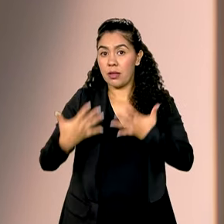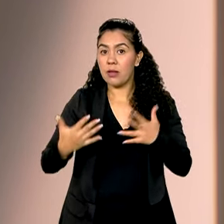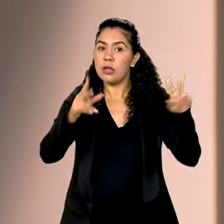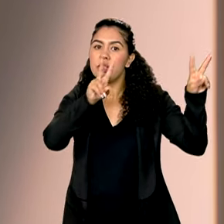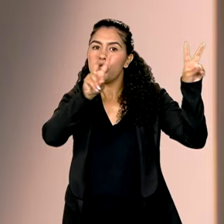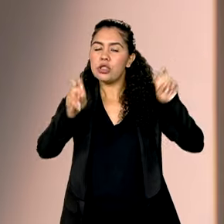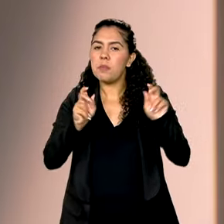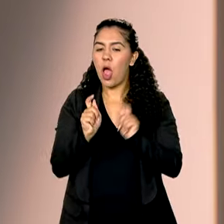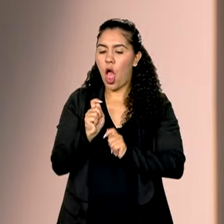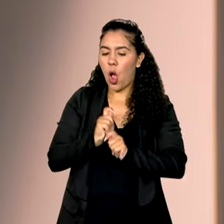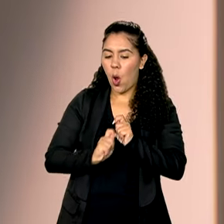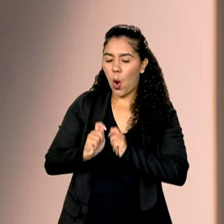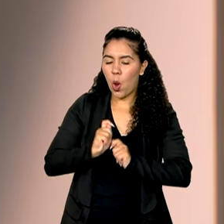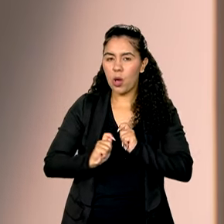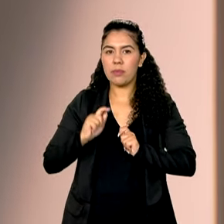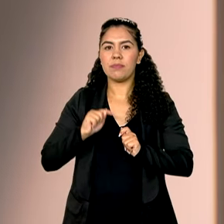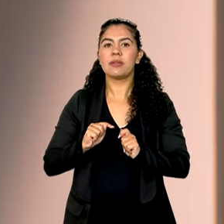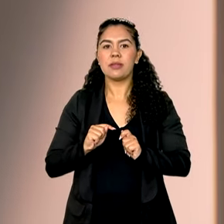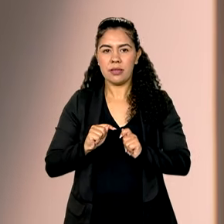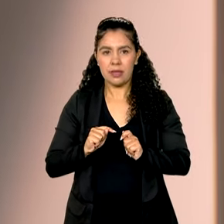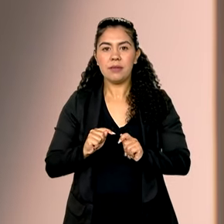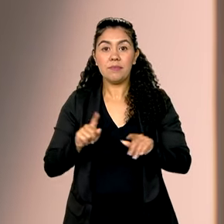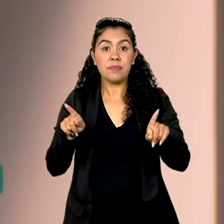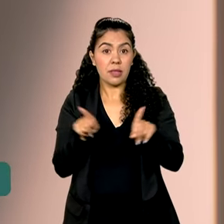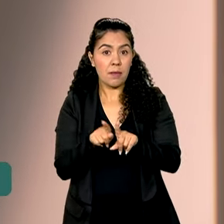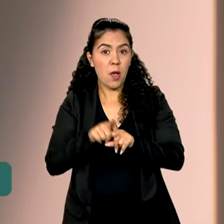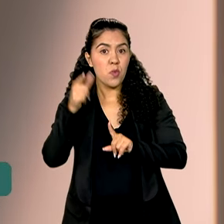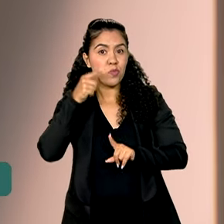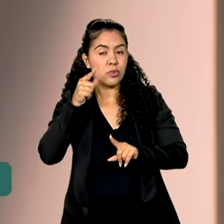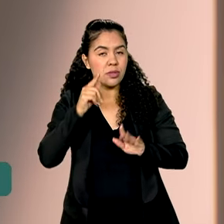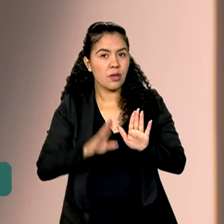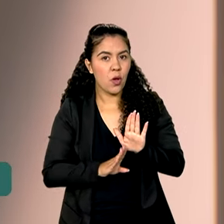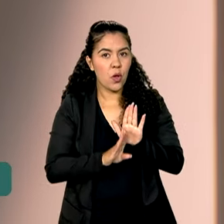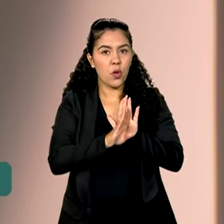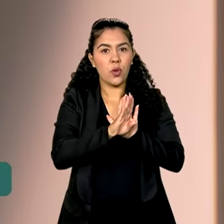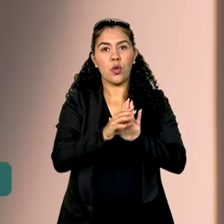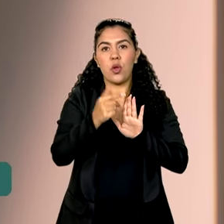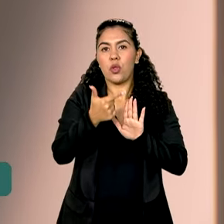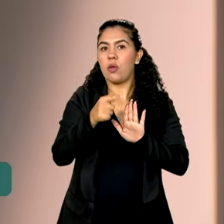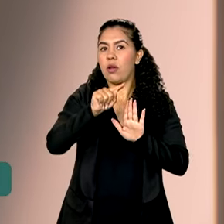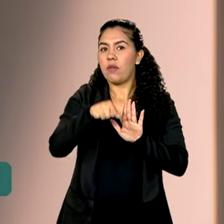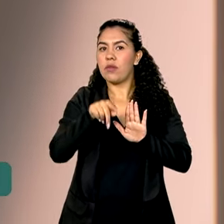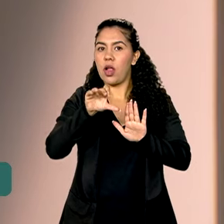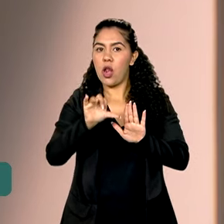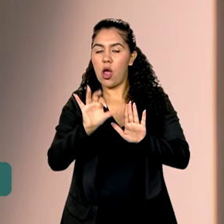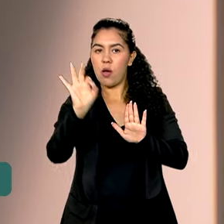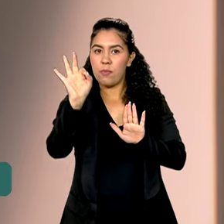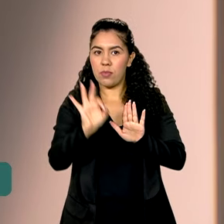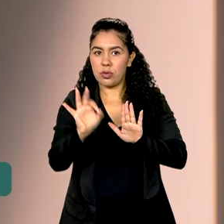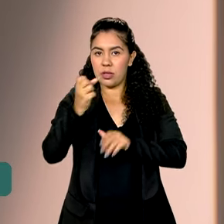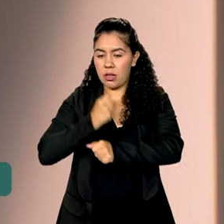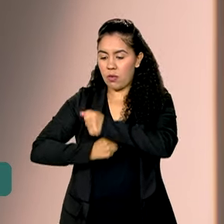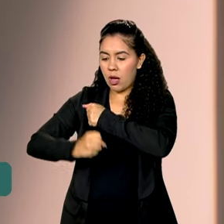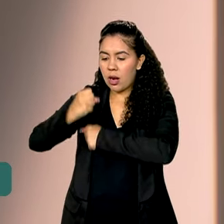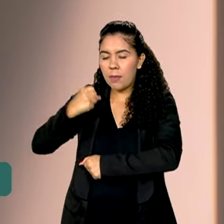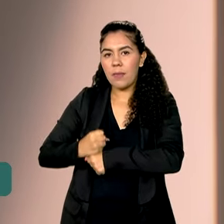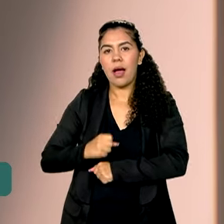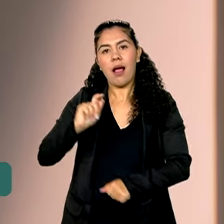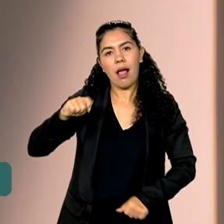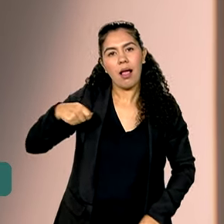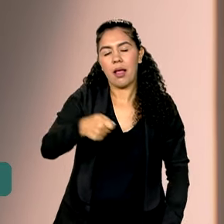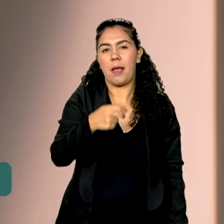economia. Depois de superar as expectativas e crescer 2,9% em 2023, o PIB